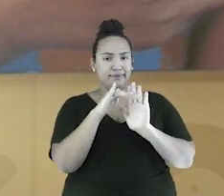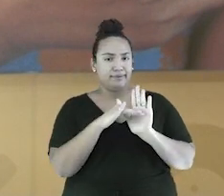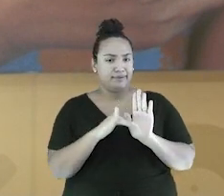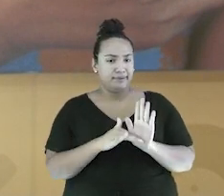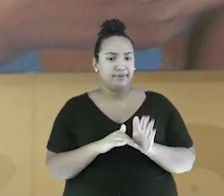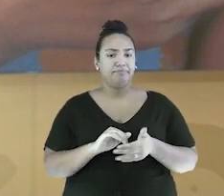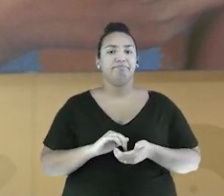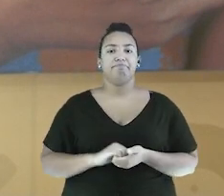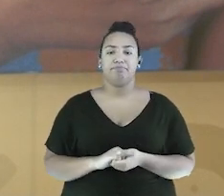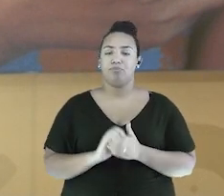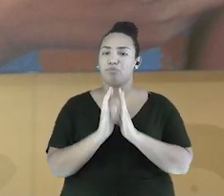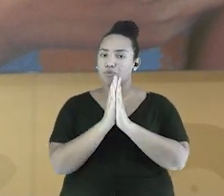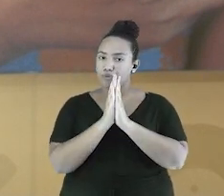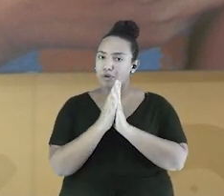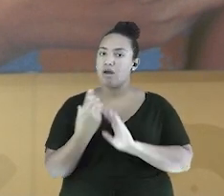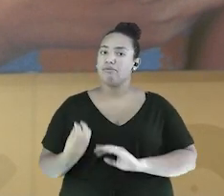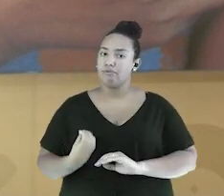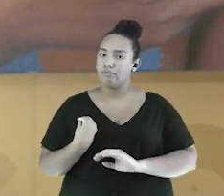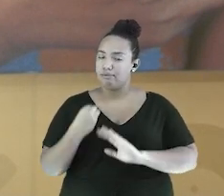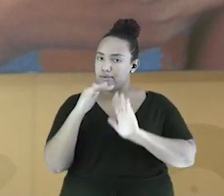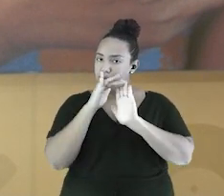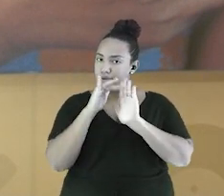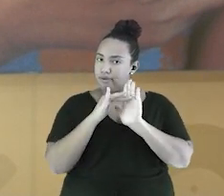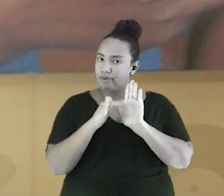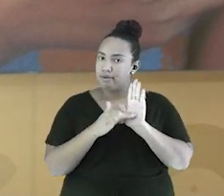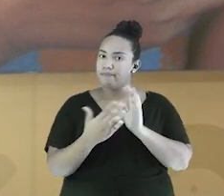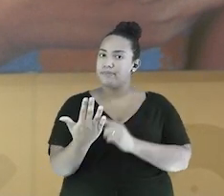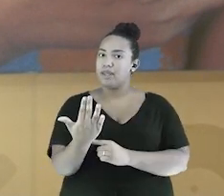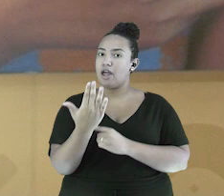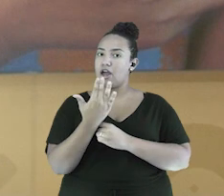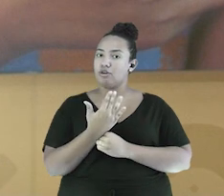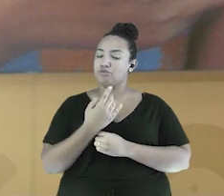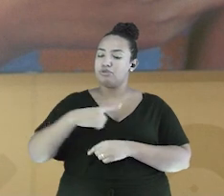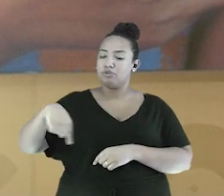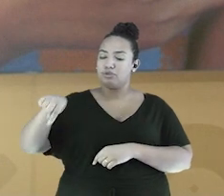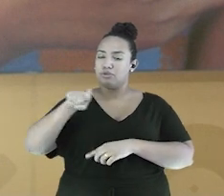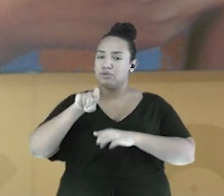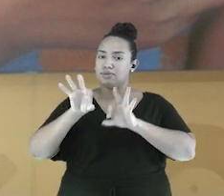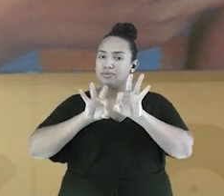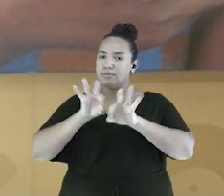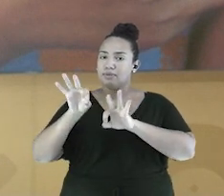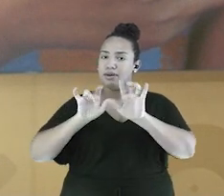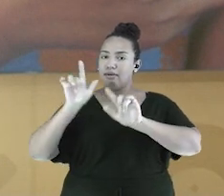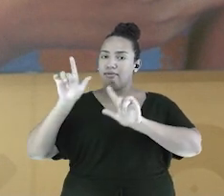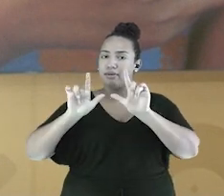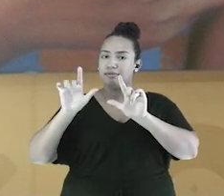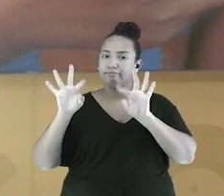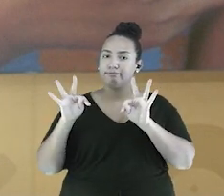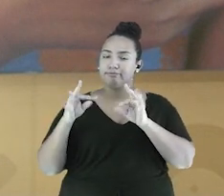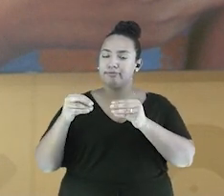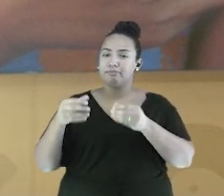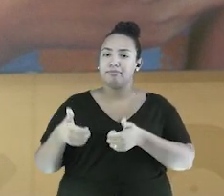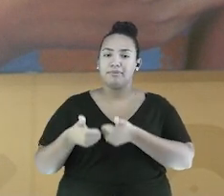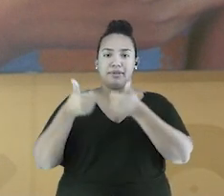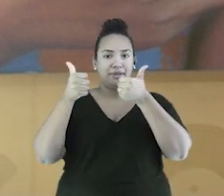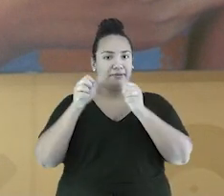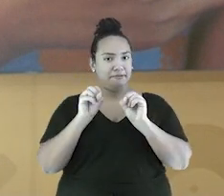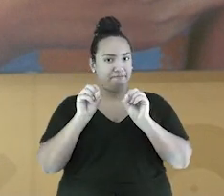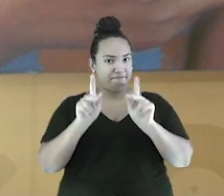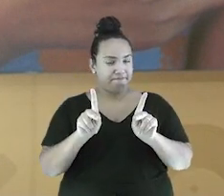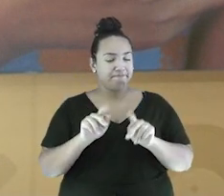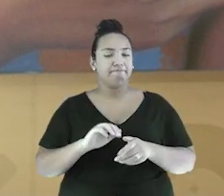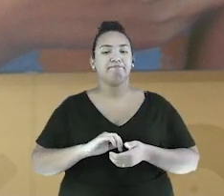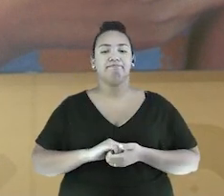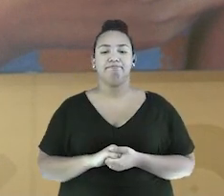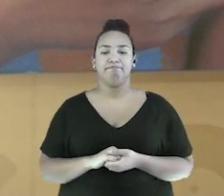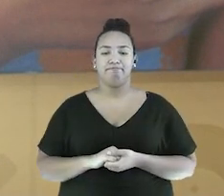preencher. Não deixem de assinar. Isso vai nos ajudar a melhorar cada dia mais o nosso programa. Conto com